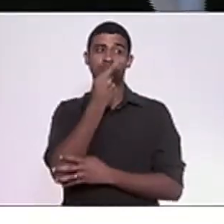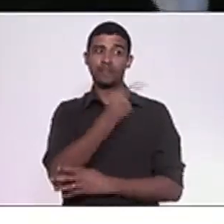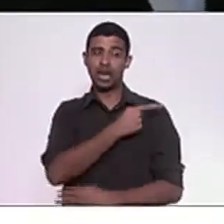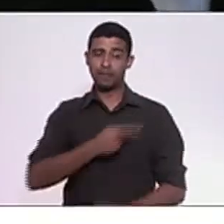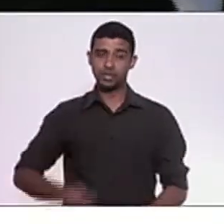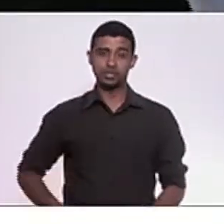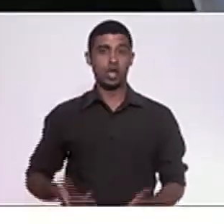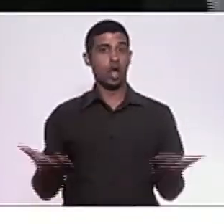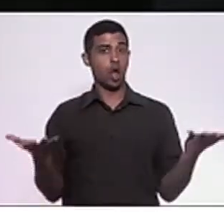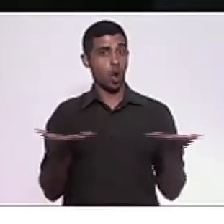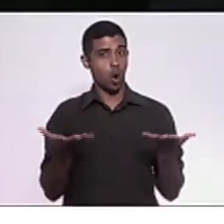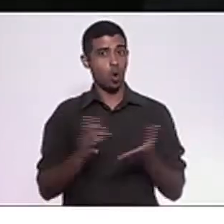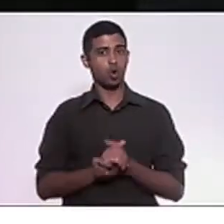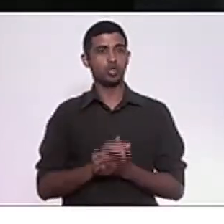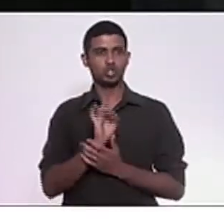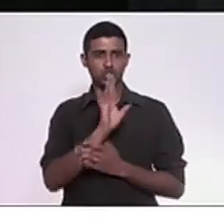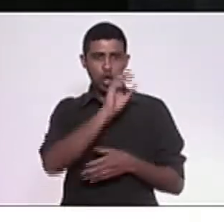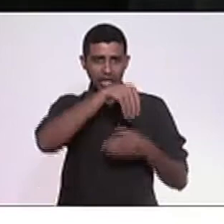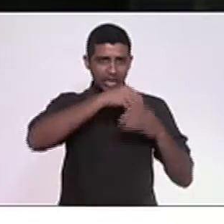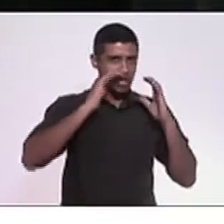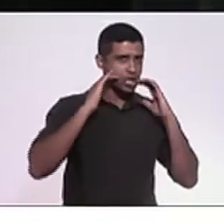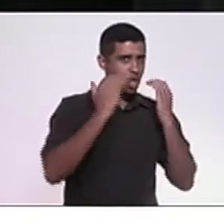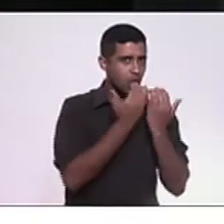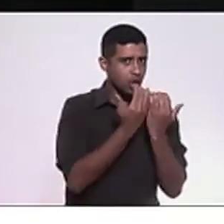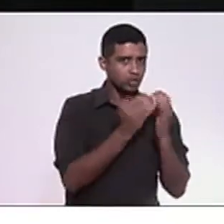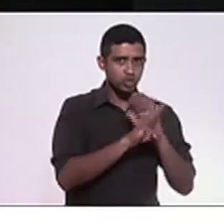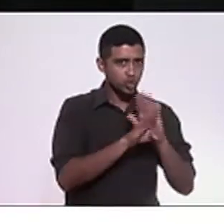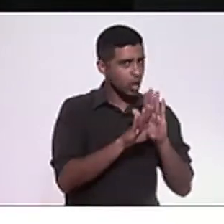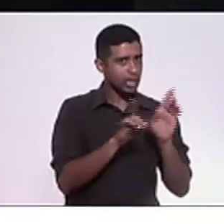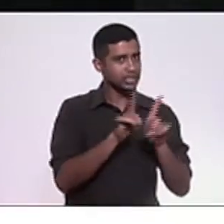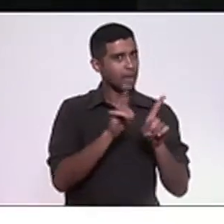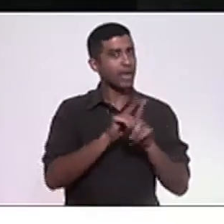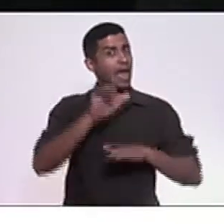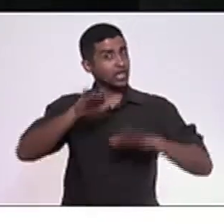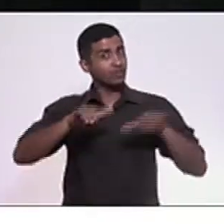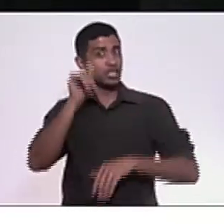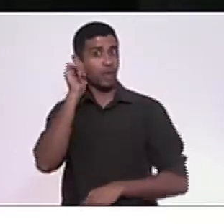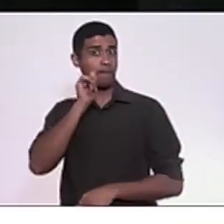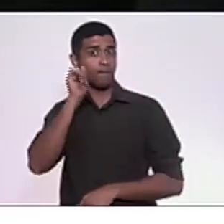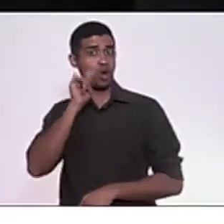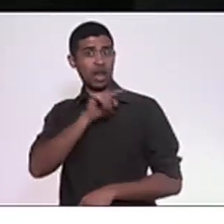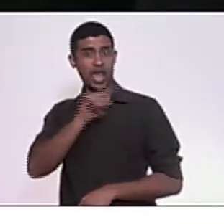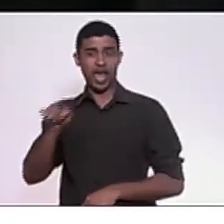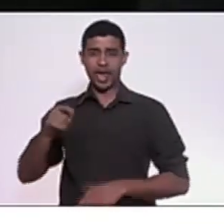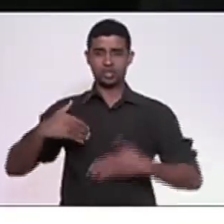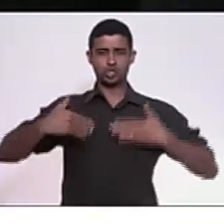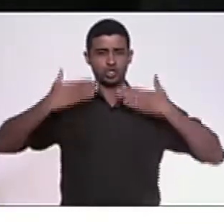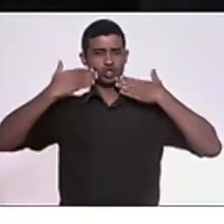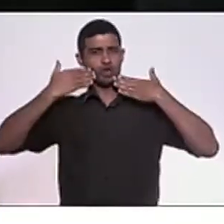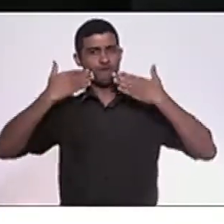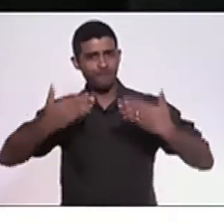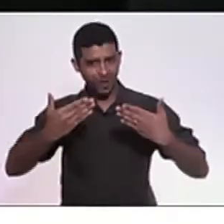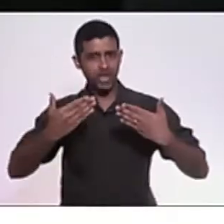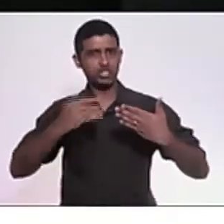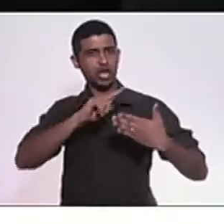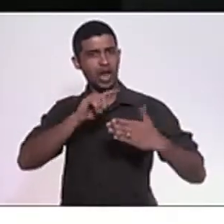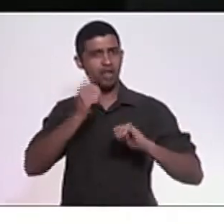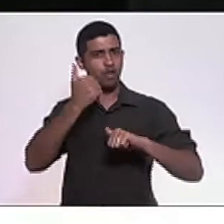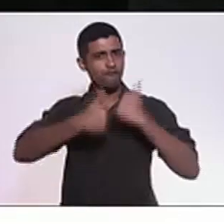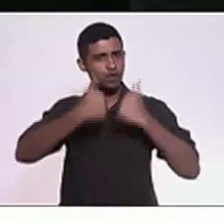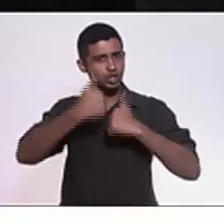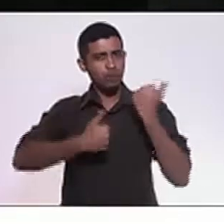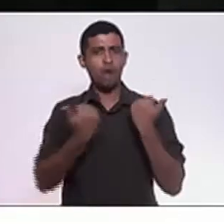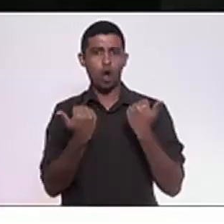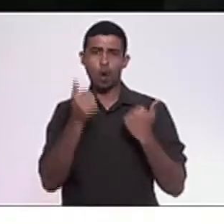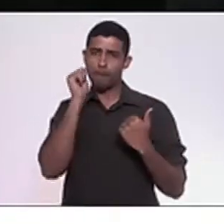que hoje, não só nos estádios, mas as próprias mulheres hoje que se colocam à frente no futebol feminino, na